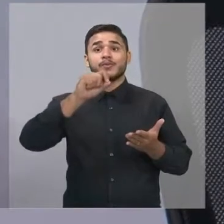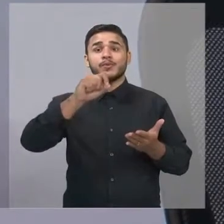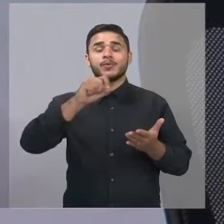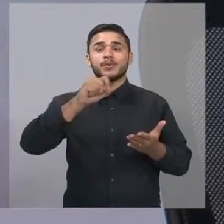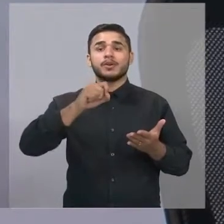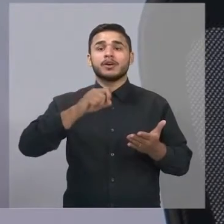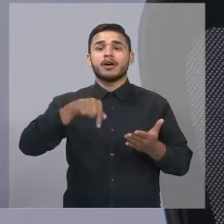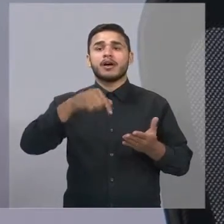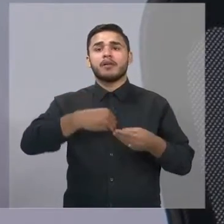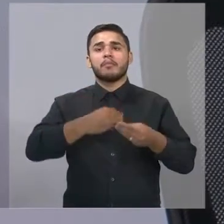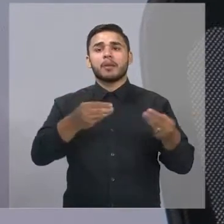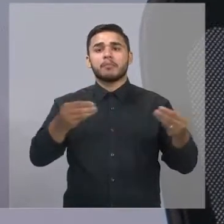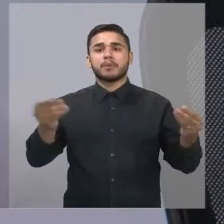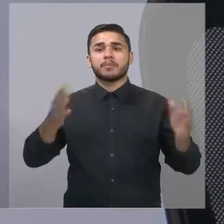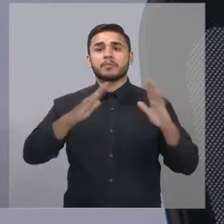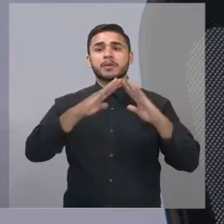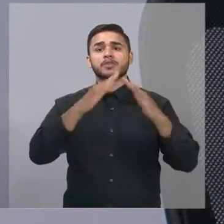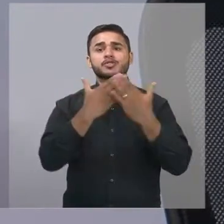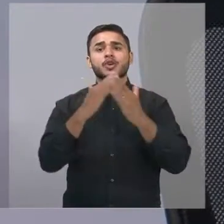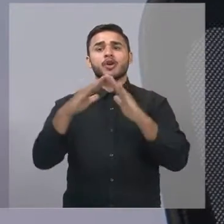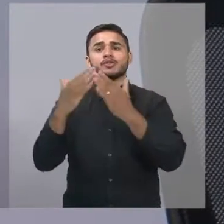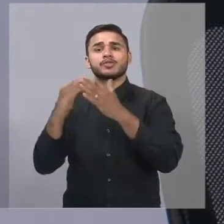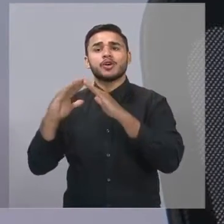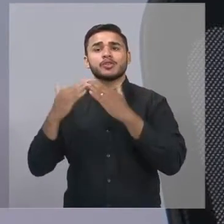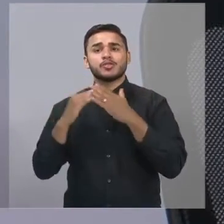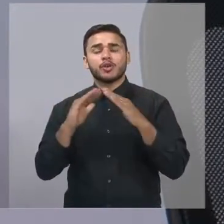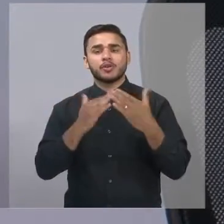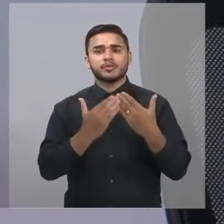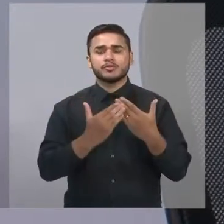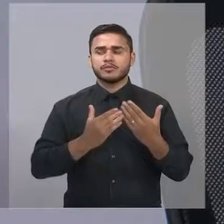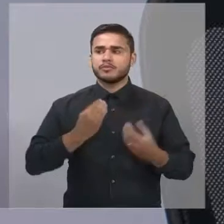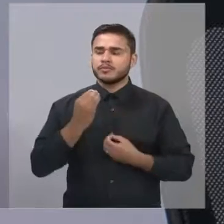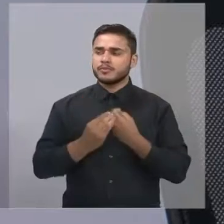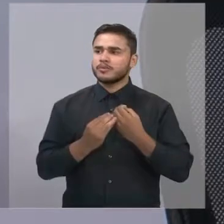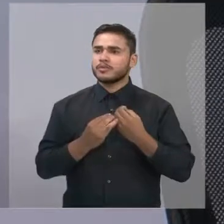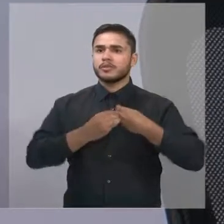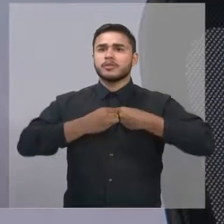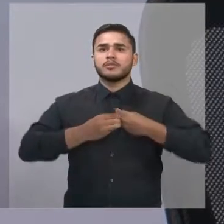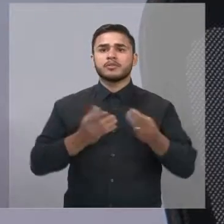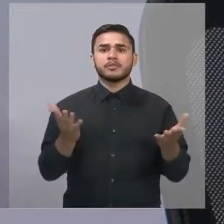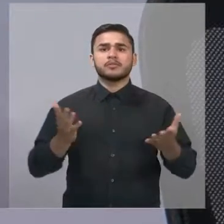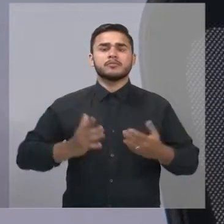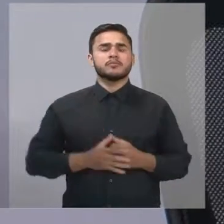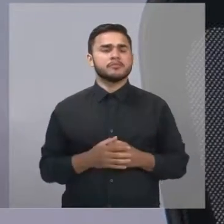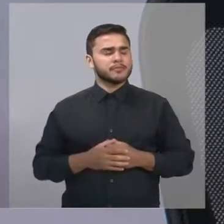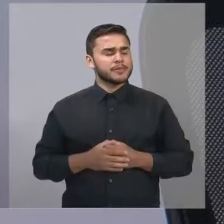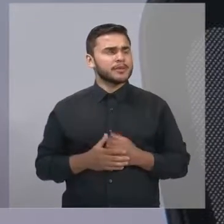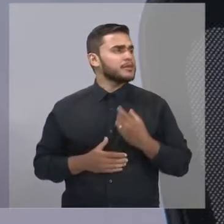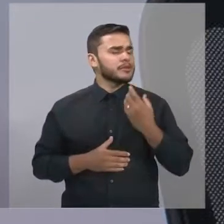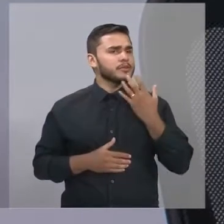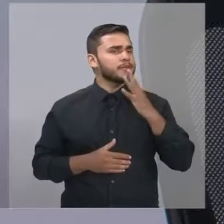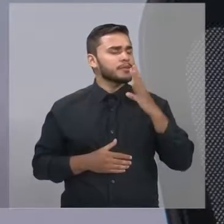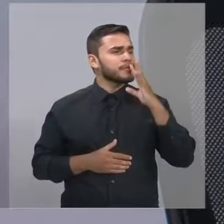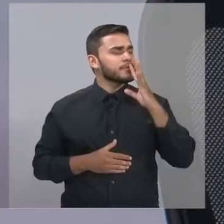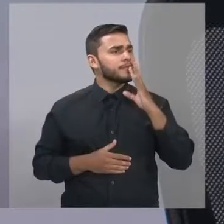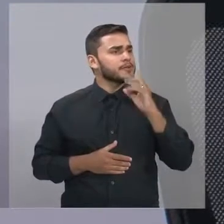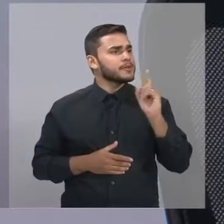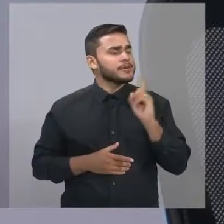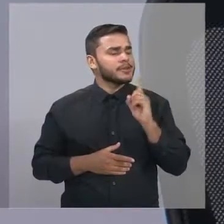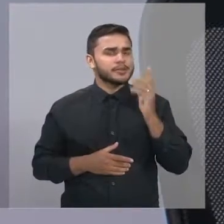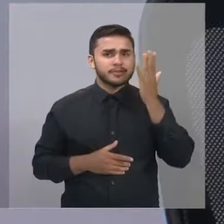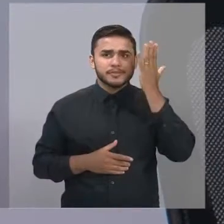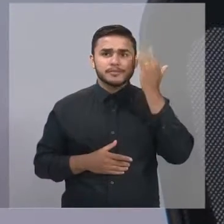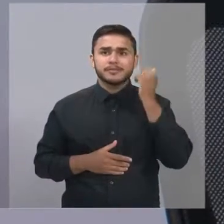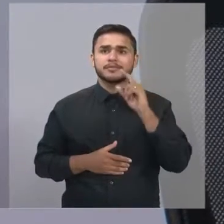nas escolas, quer dizer, num completo desconhecimento, porque não conhece nem quem são os professores e as professoras das escolas, algumas inclusive